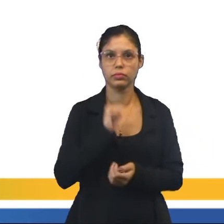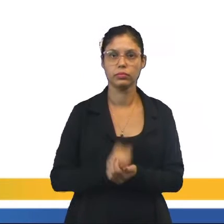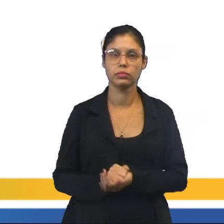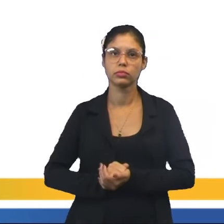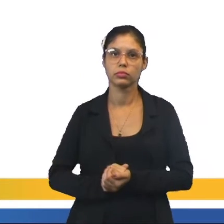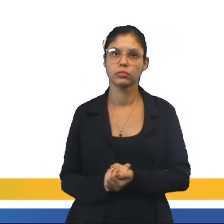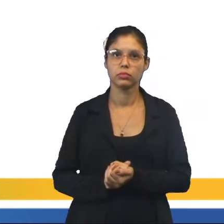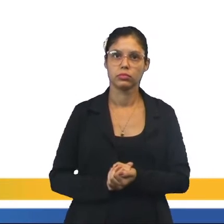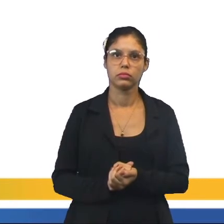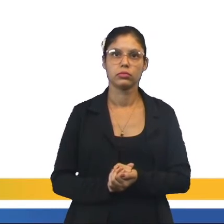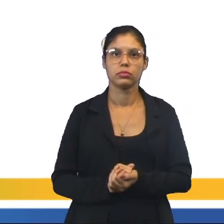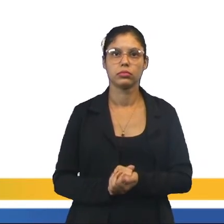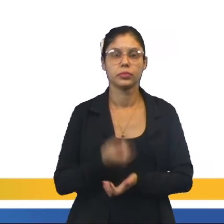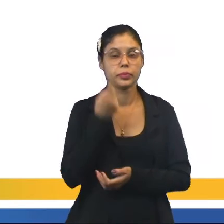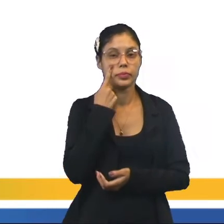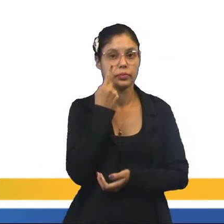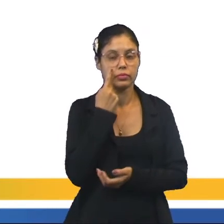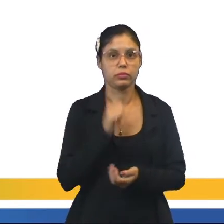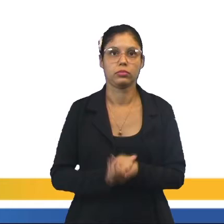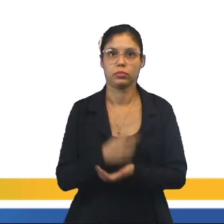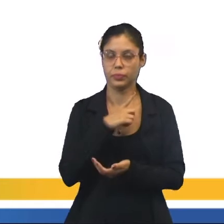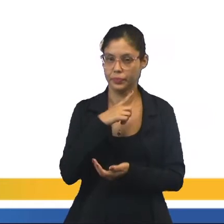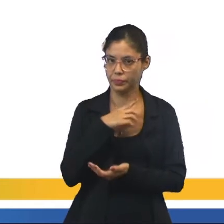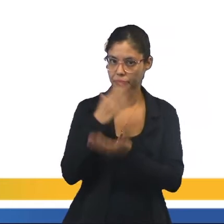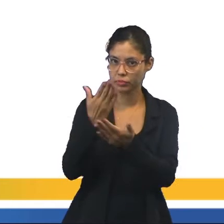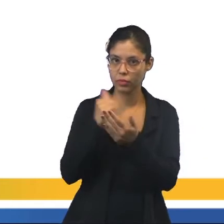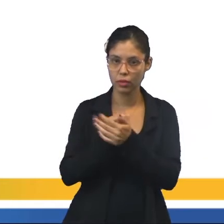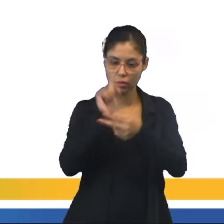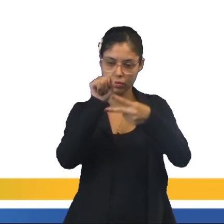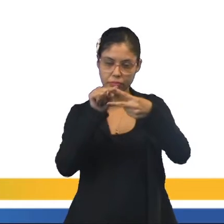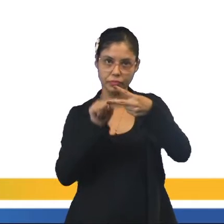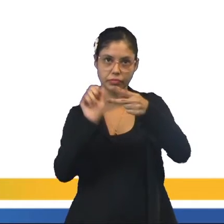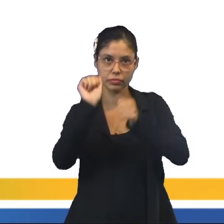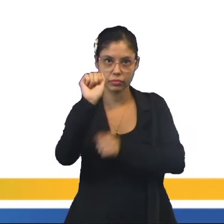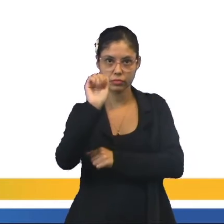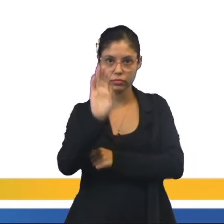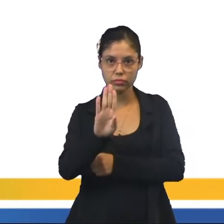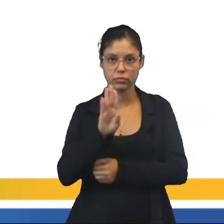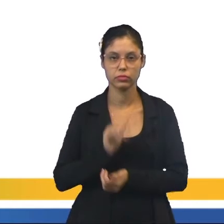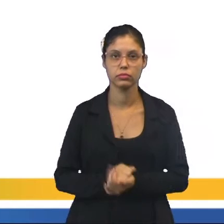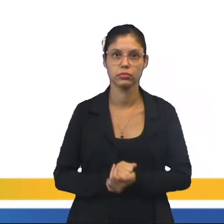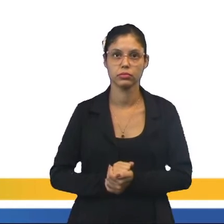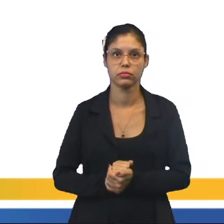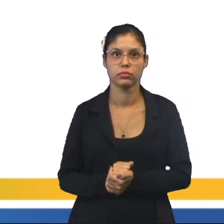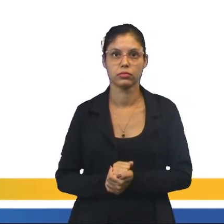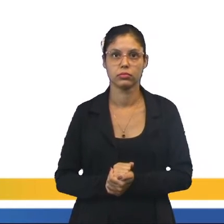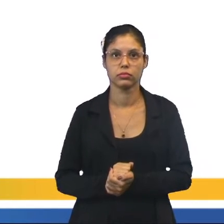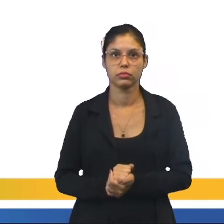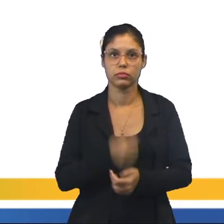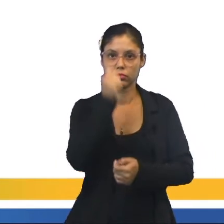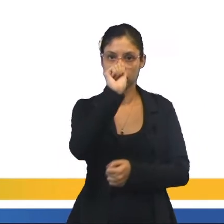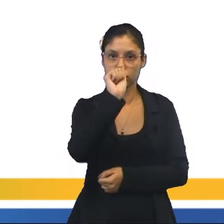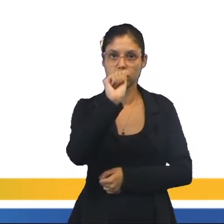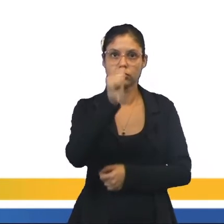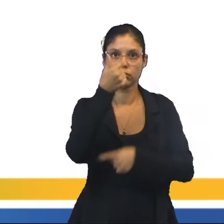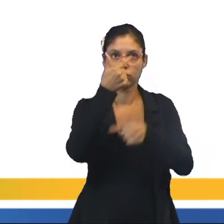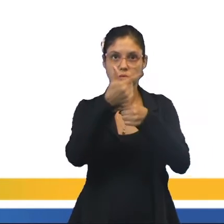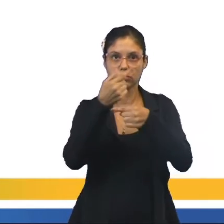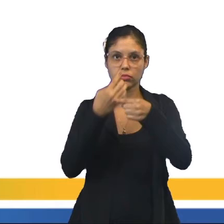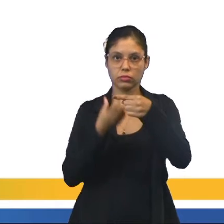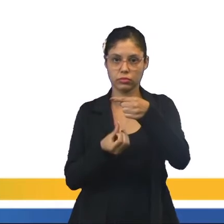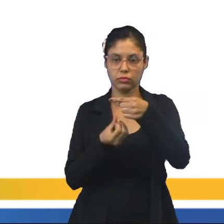seguir. Então, observa aí que nós temos duas letras nesse exemplo. A letra A, ela diz o